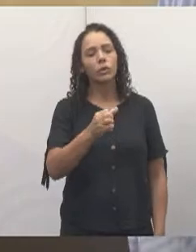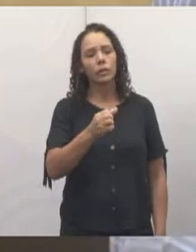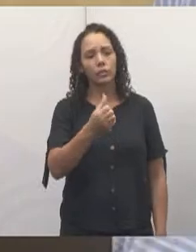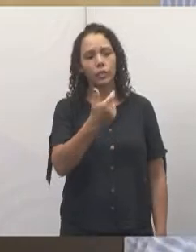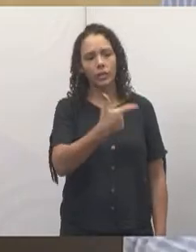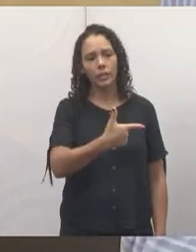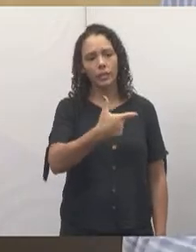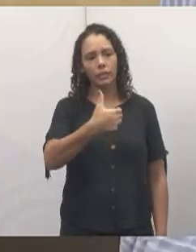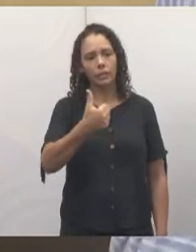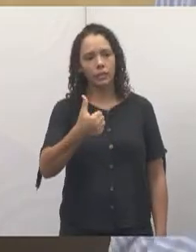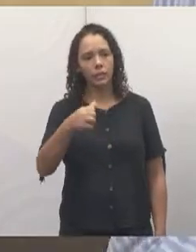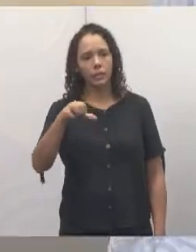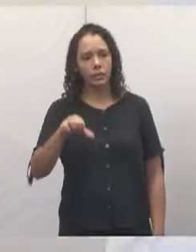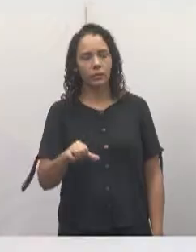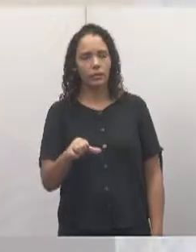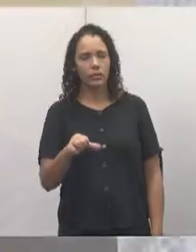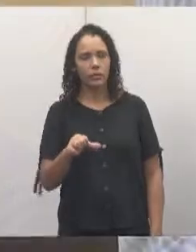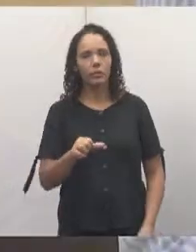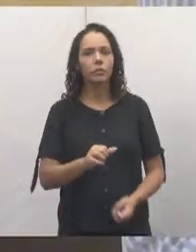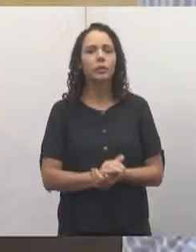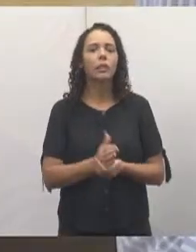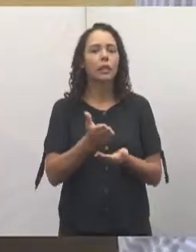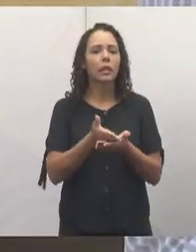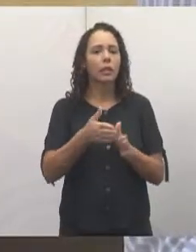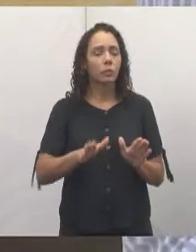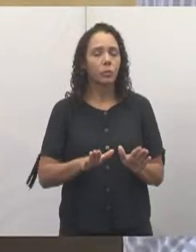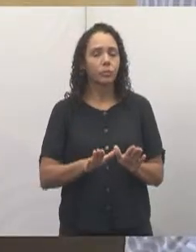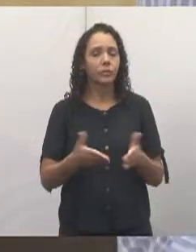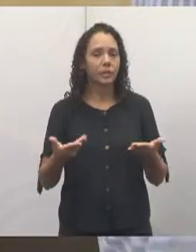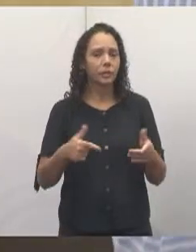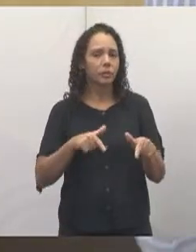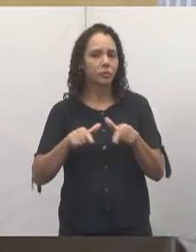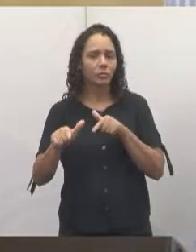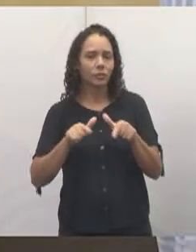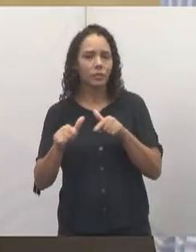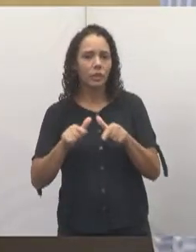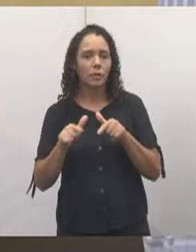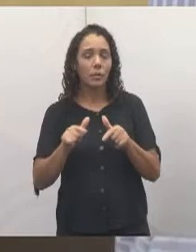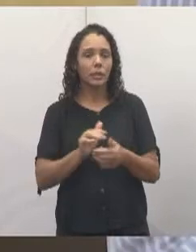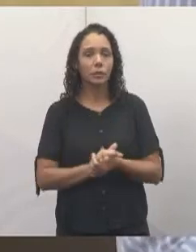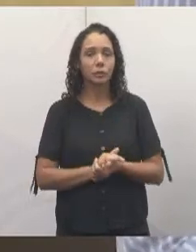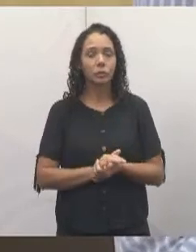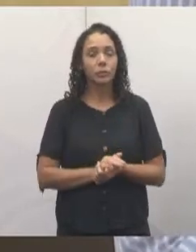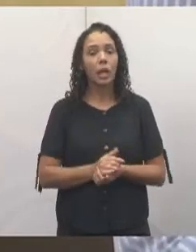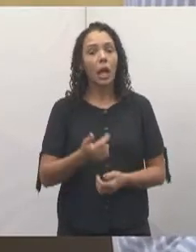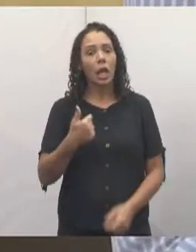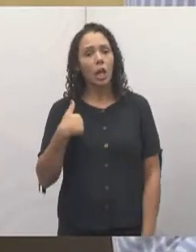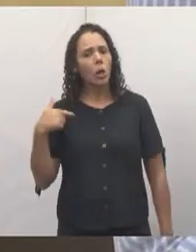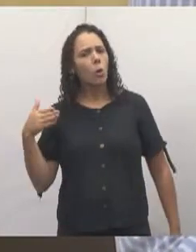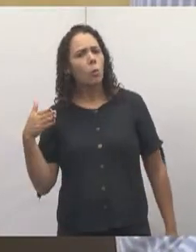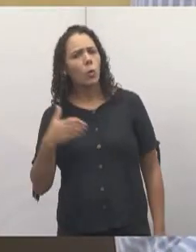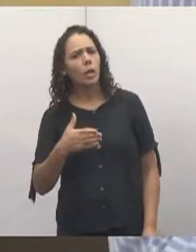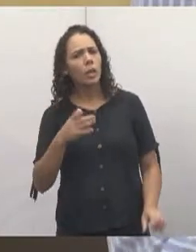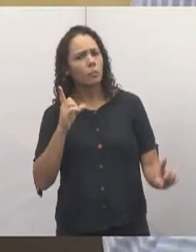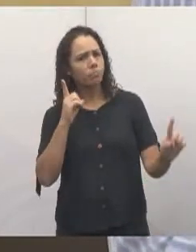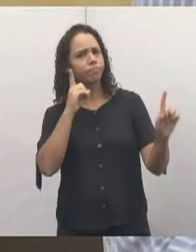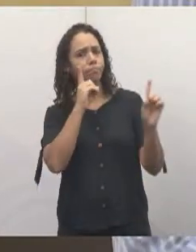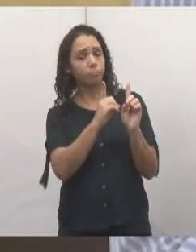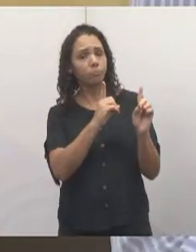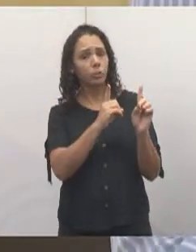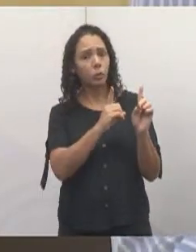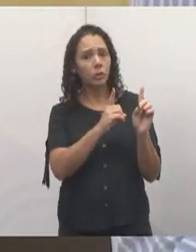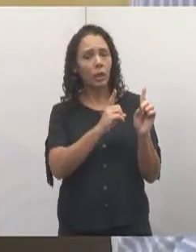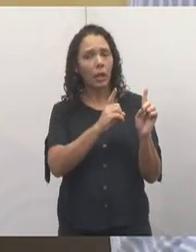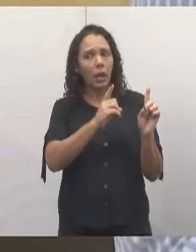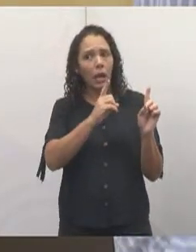tudo, e estou advogando. E aí eu recebi a notícia, eu estava saindo para ir atender um cliente. Aí as meninas